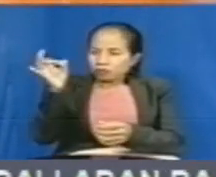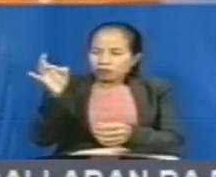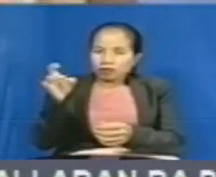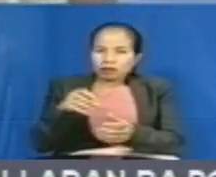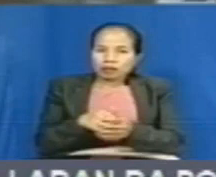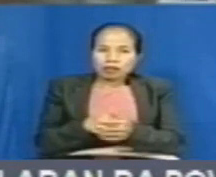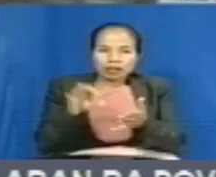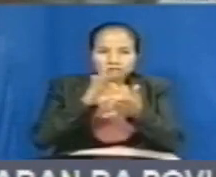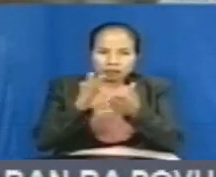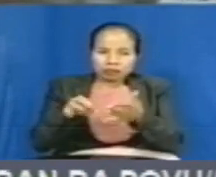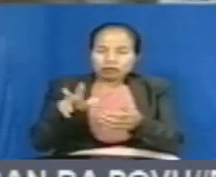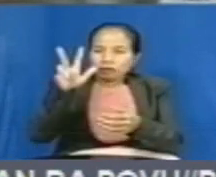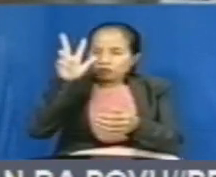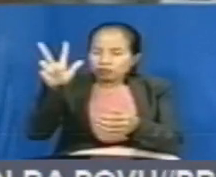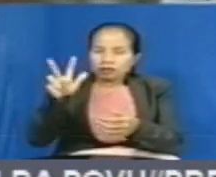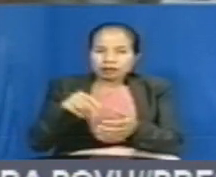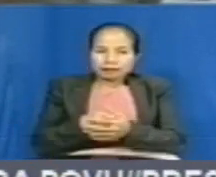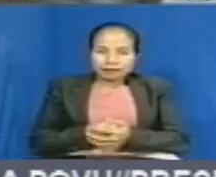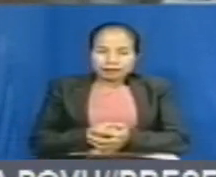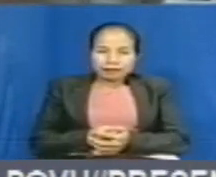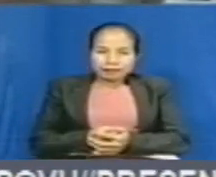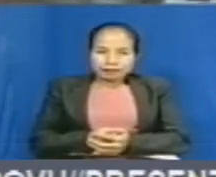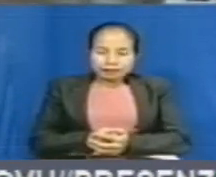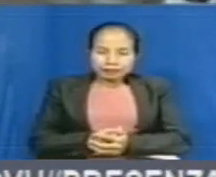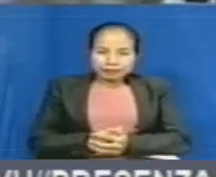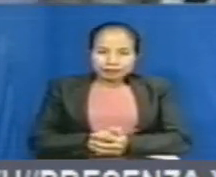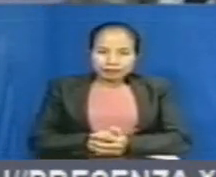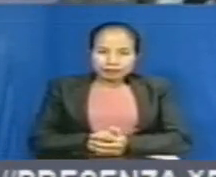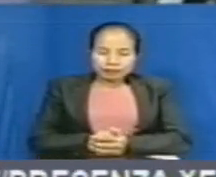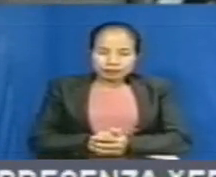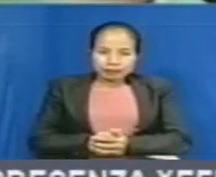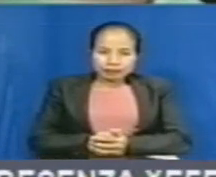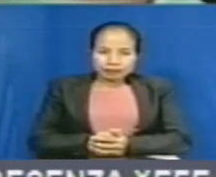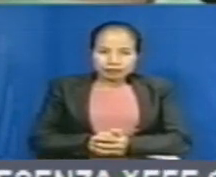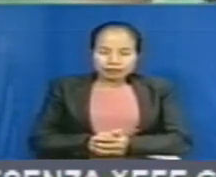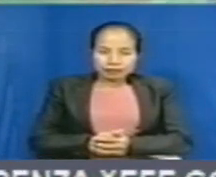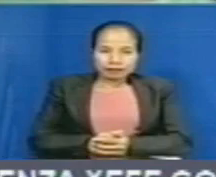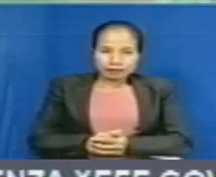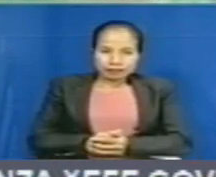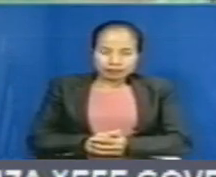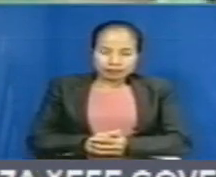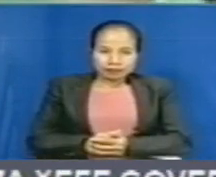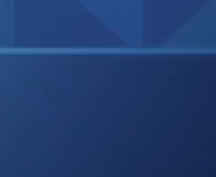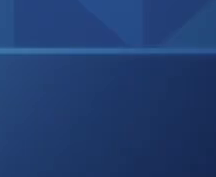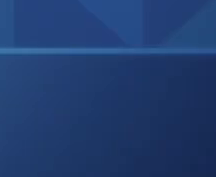la conta ro 12 reforço Pfizer. Ernestine Gui, Alessandra